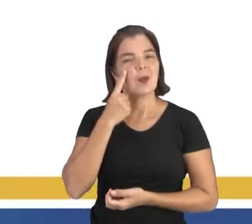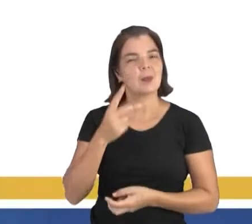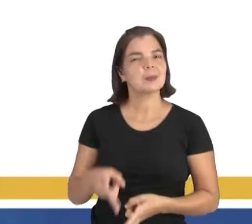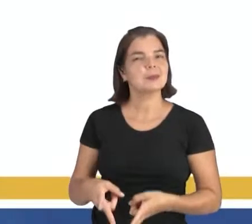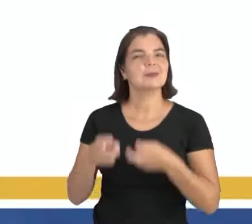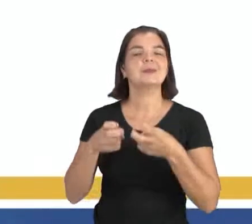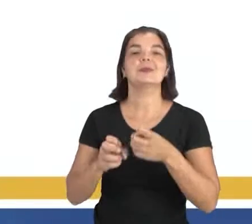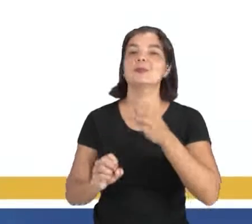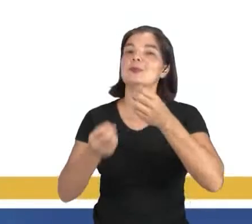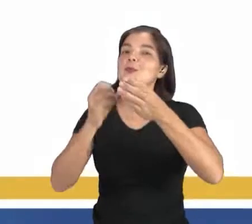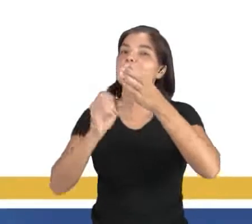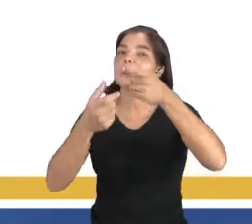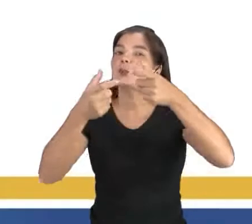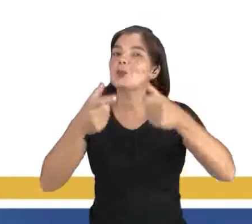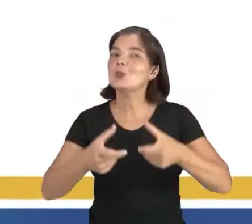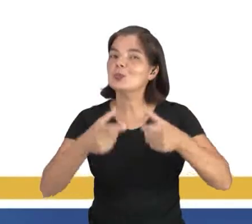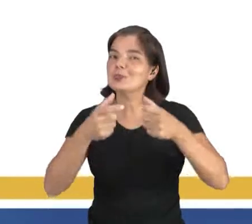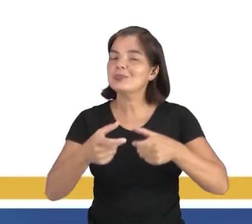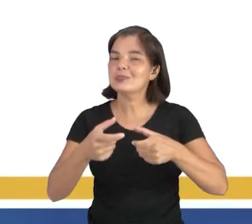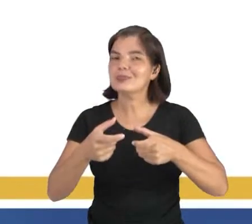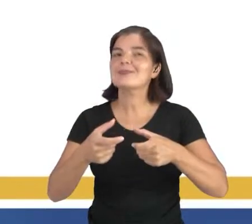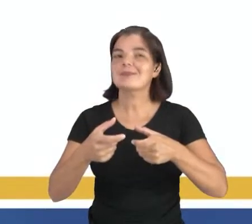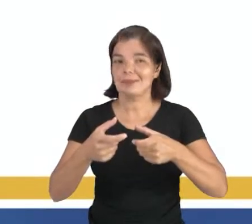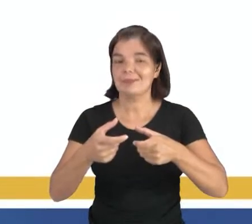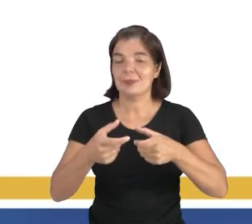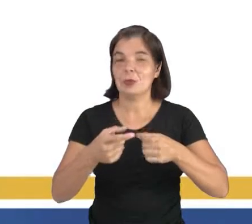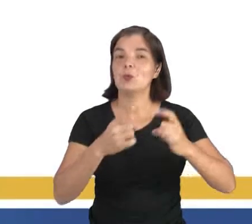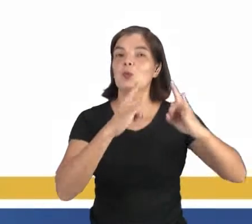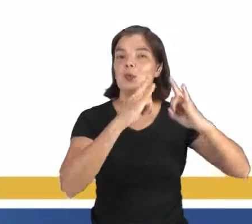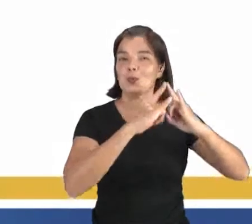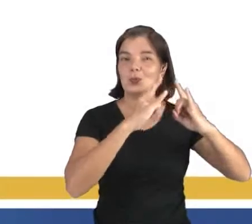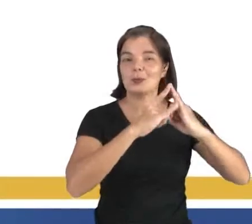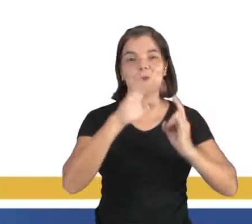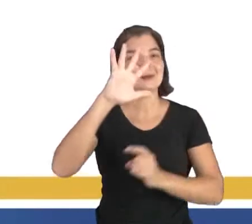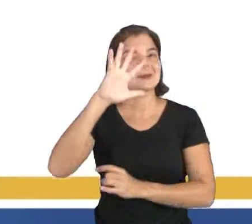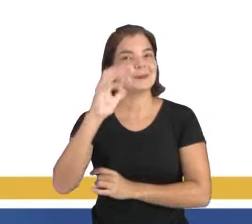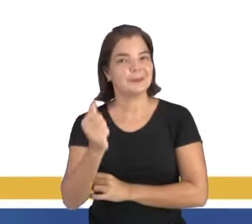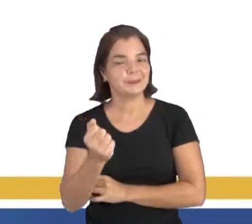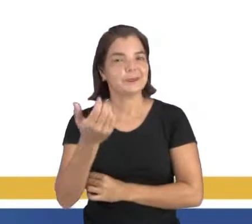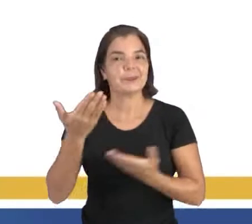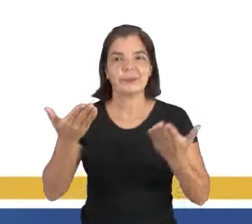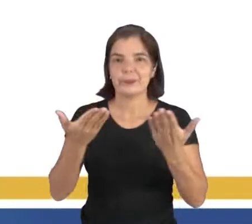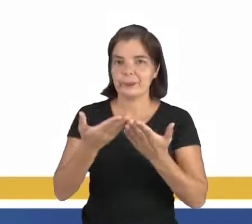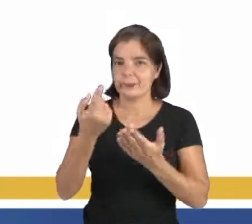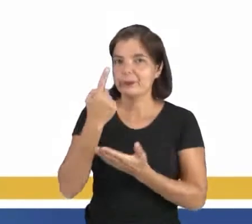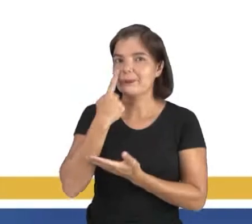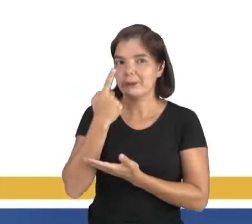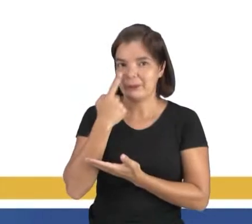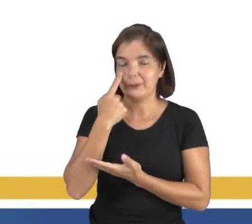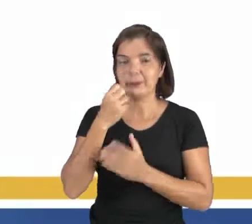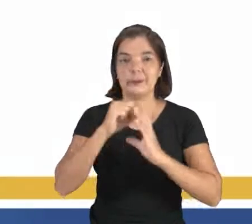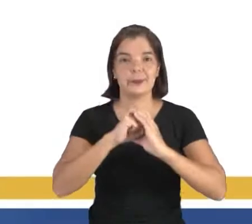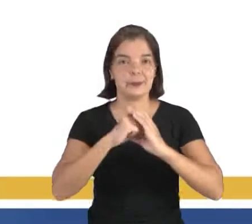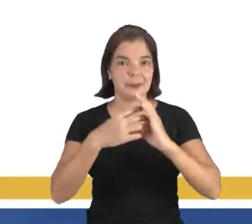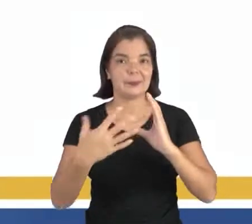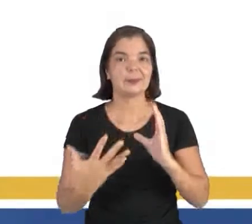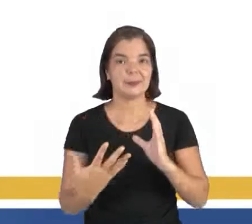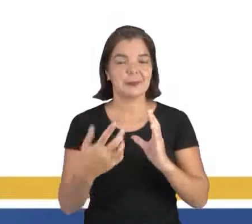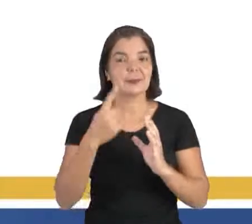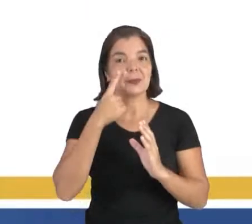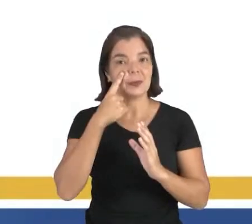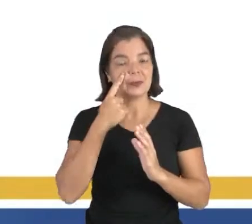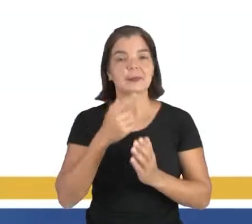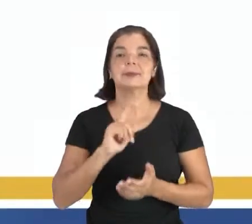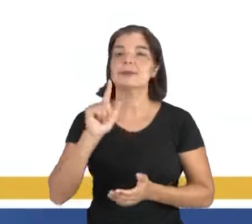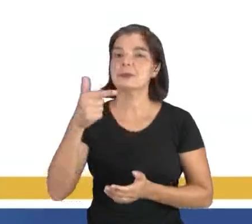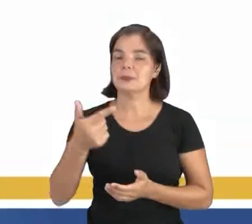percebemos que ele se realiza no determinado espaço, numa aldeia africana. Agora, nós vimos estas características. Vamos